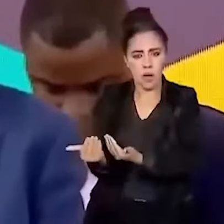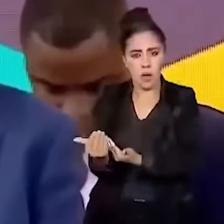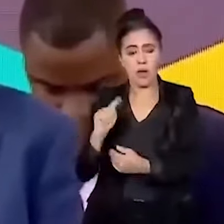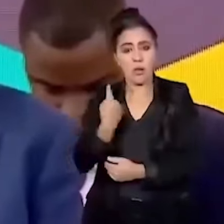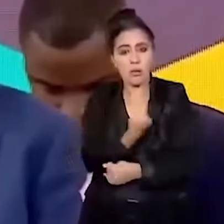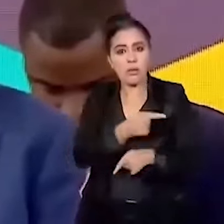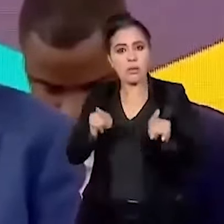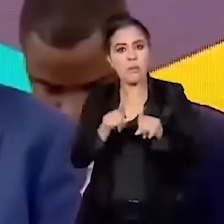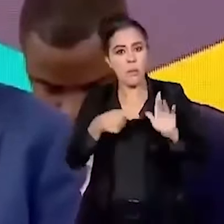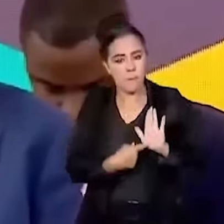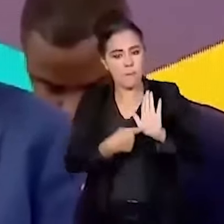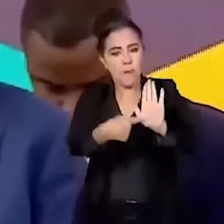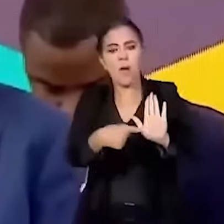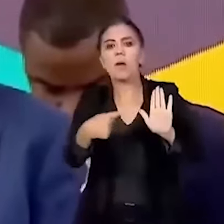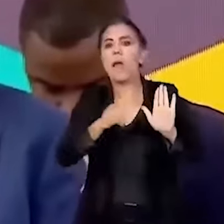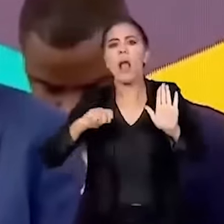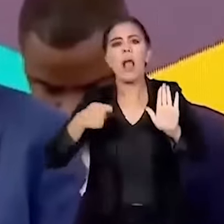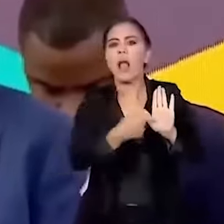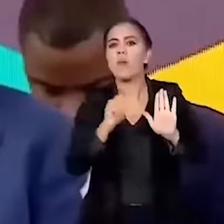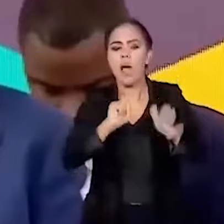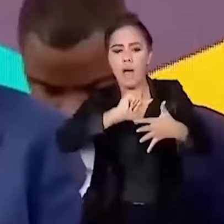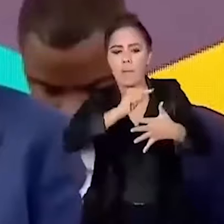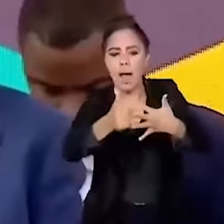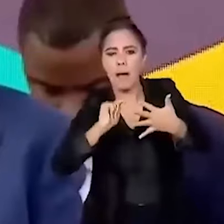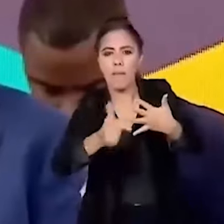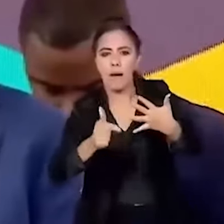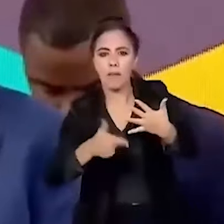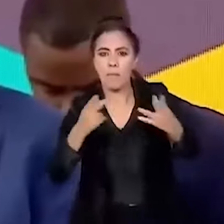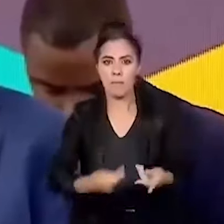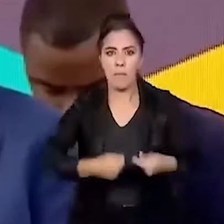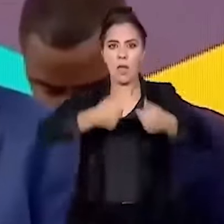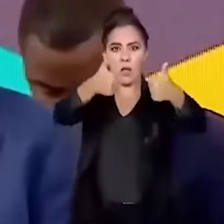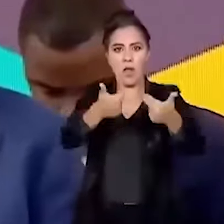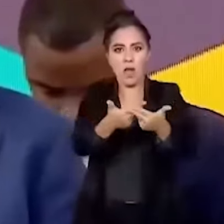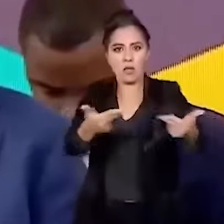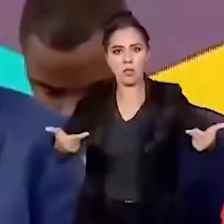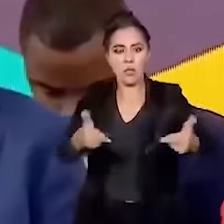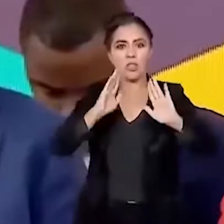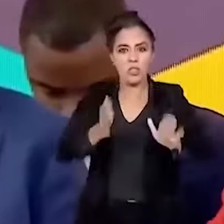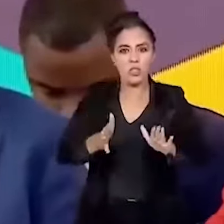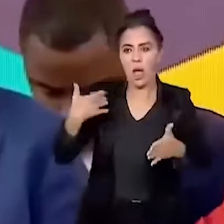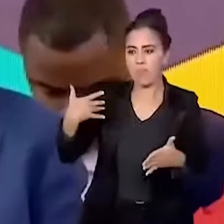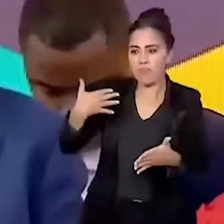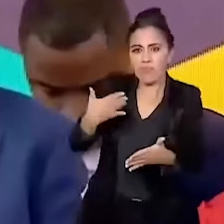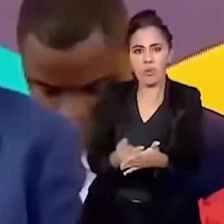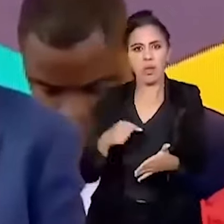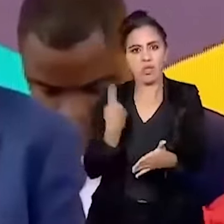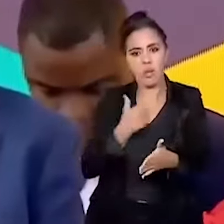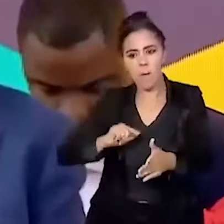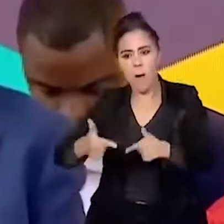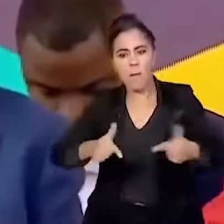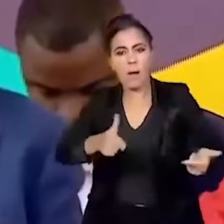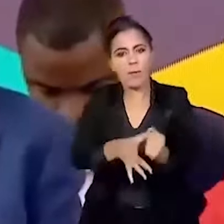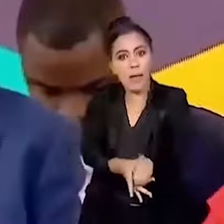estamos apresentando são ações concretas para aperfeiçoar o que já foi feito até aqui, para assegurar